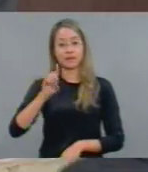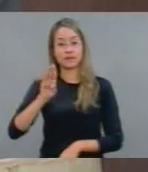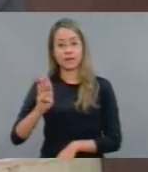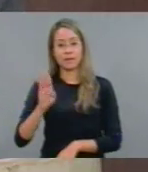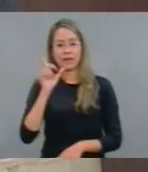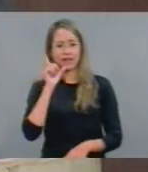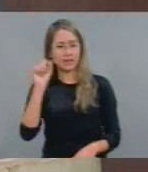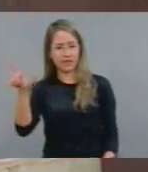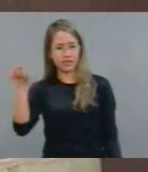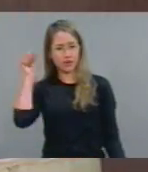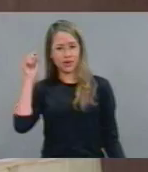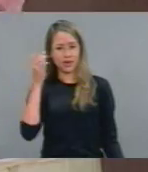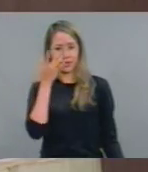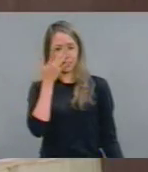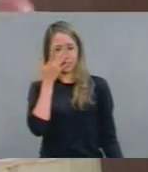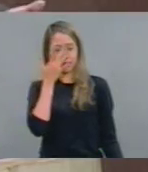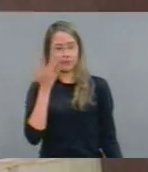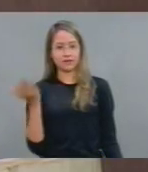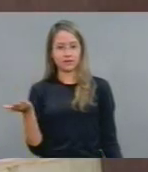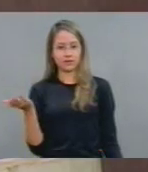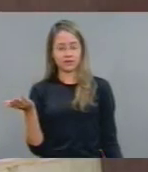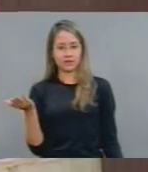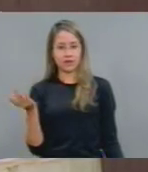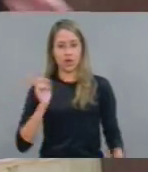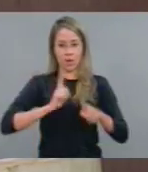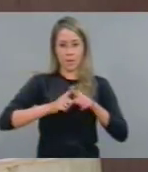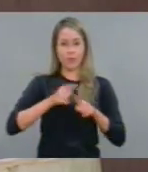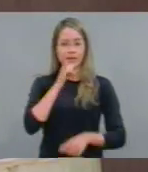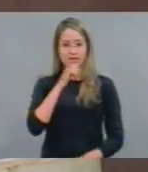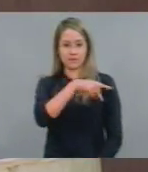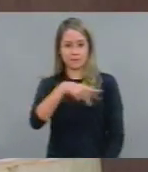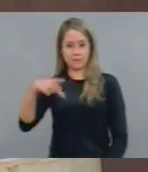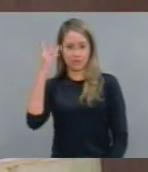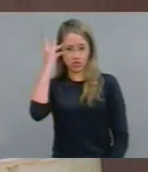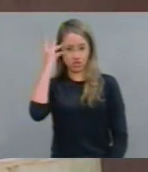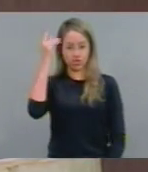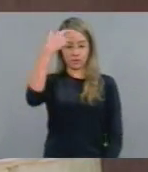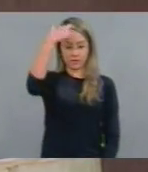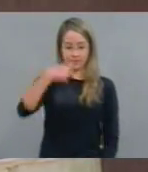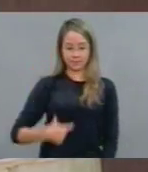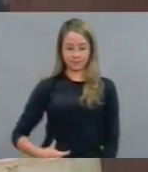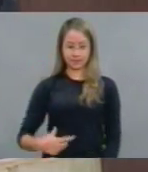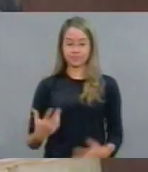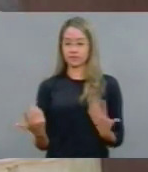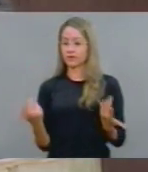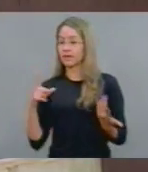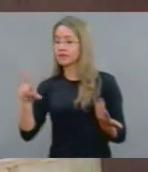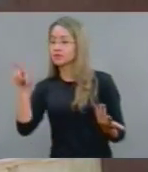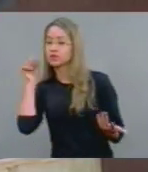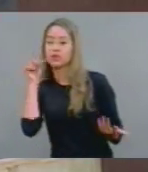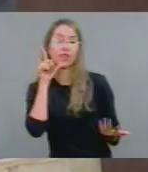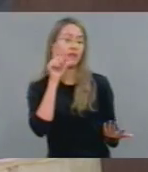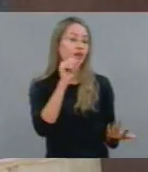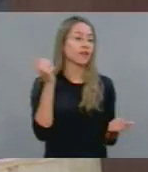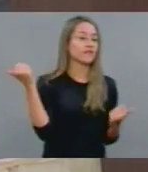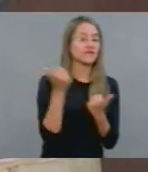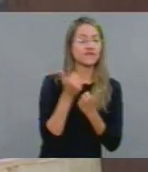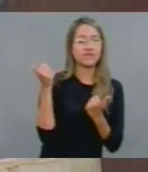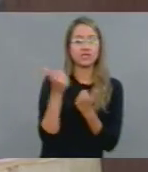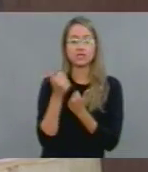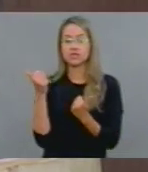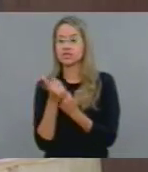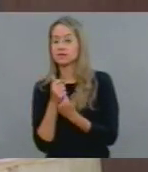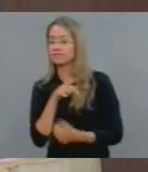Porque o Temer foi uma escolha do próprio PT. No século I